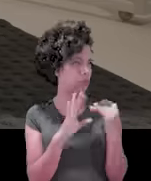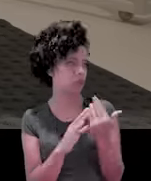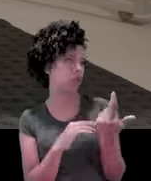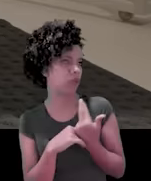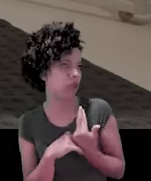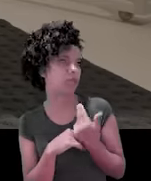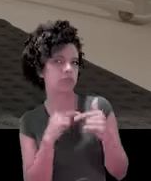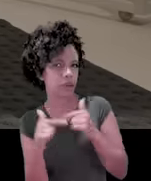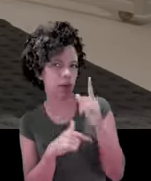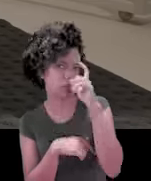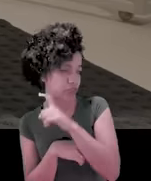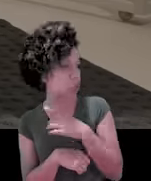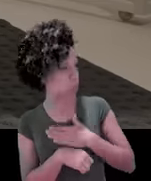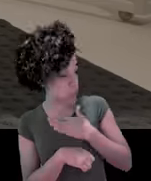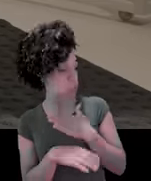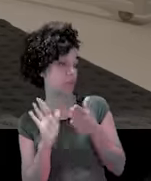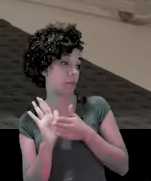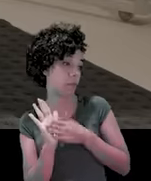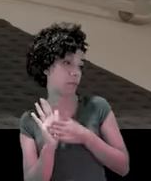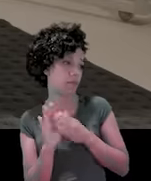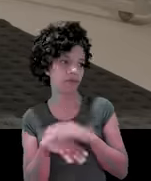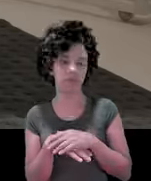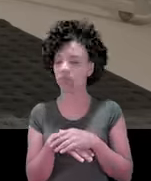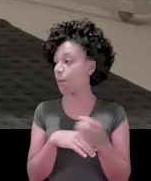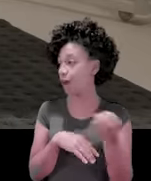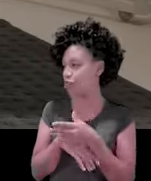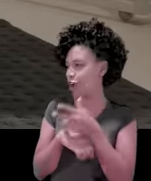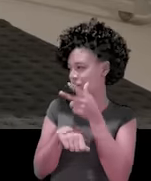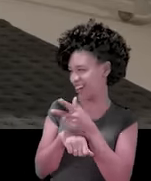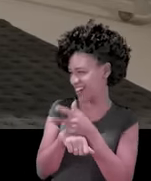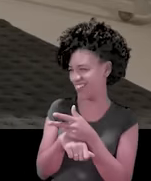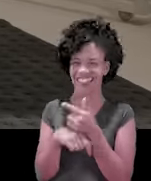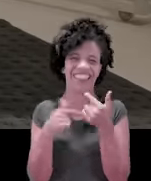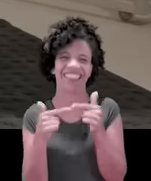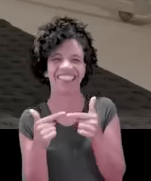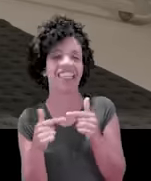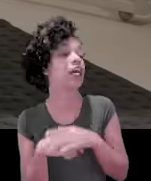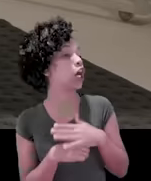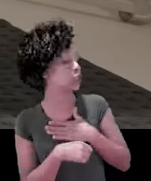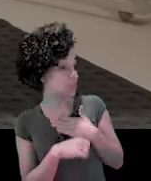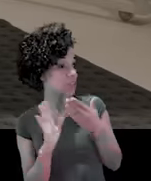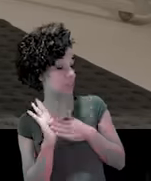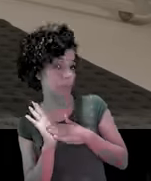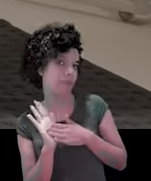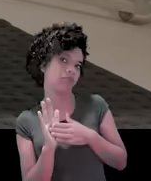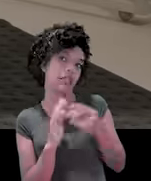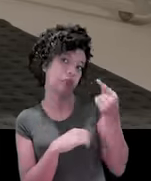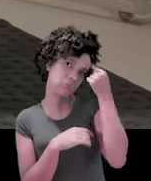Nanã vamos pois toda ideia nova câmera sim hahaha gostou da ideia